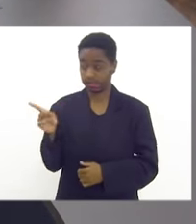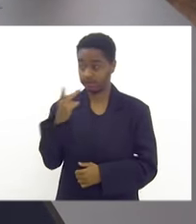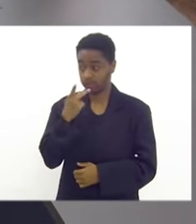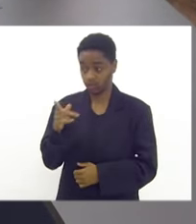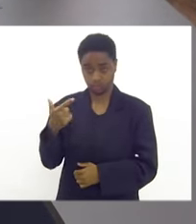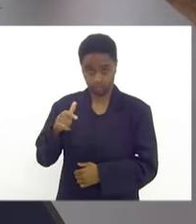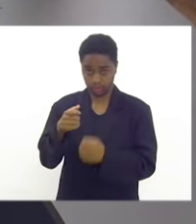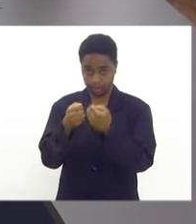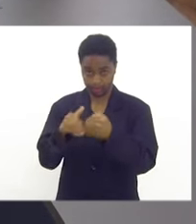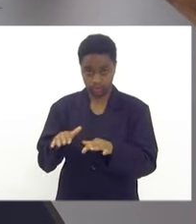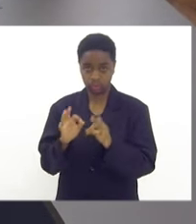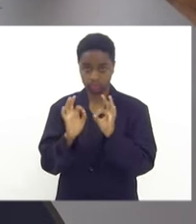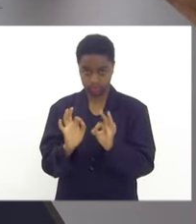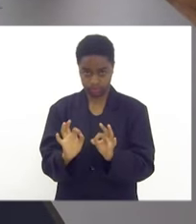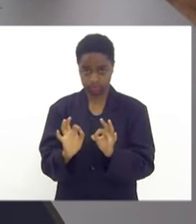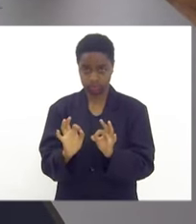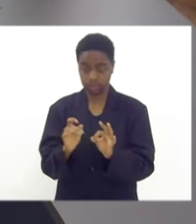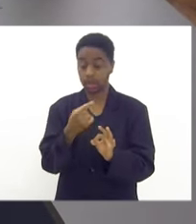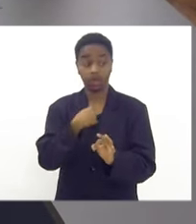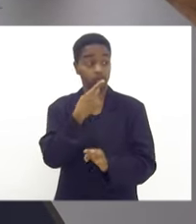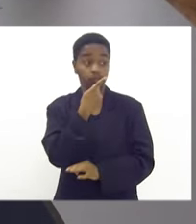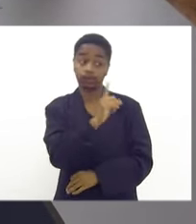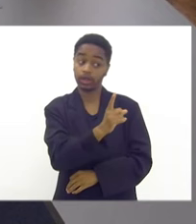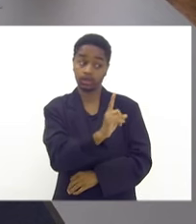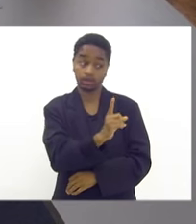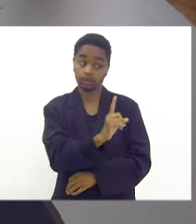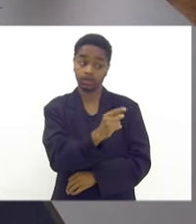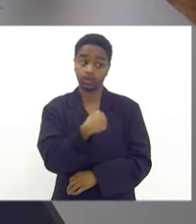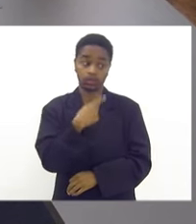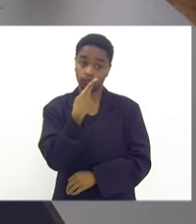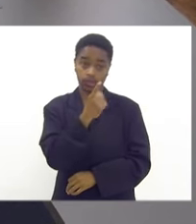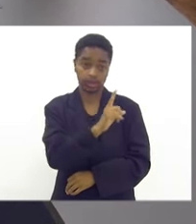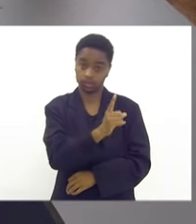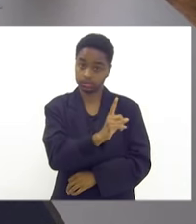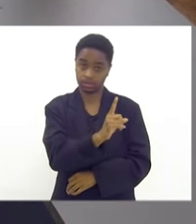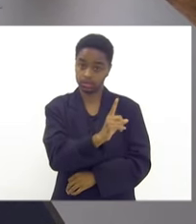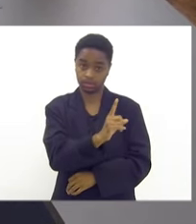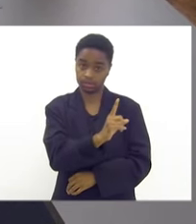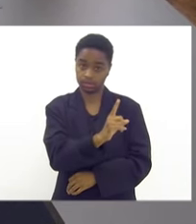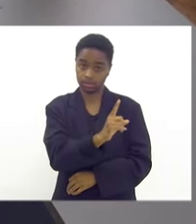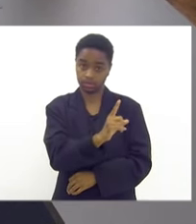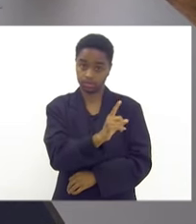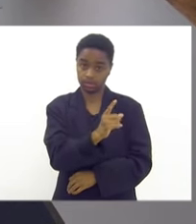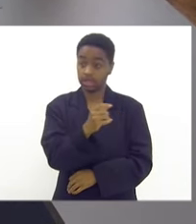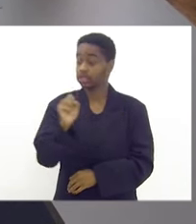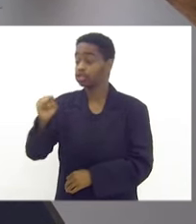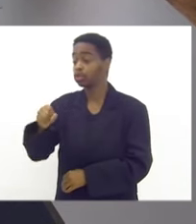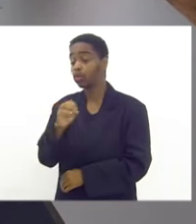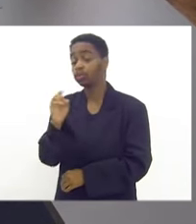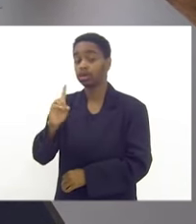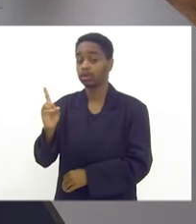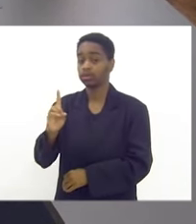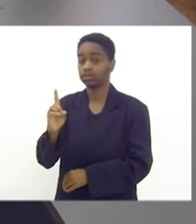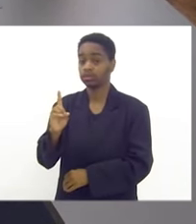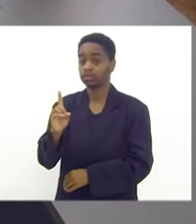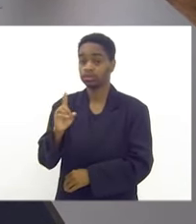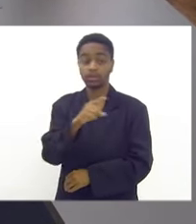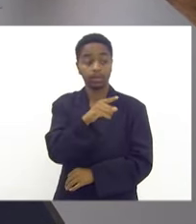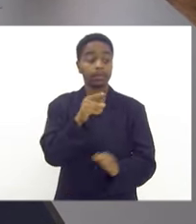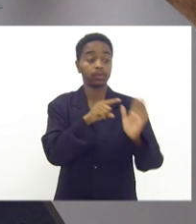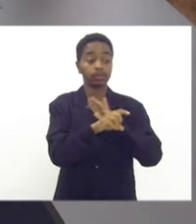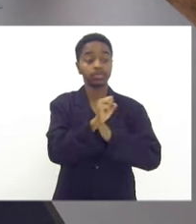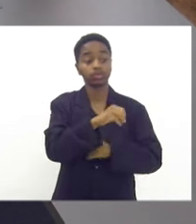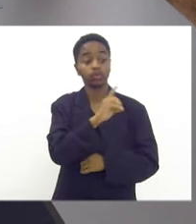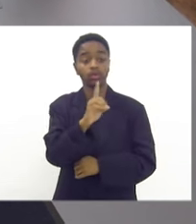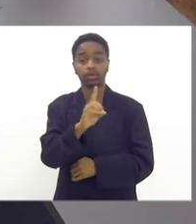tem dano não não disse isso não deputada falou que não tem dano não não disse isso foi sim ou não que que você perguntou para ele Rafael Falei sim ou não se tem